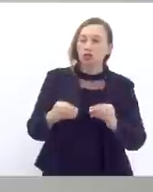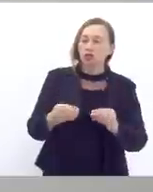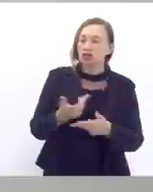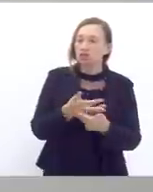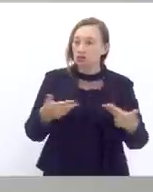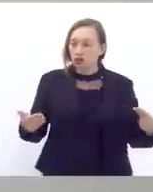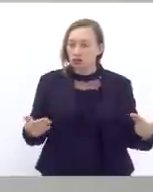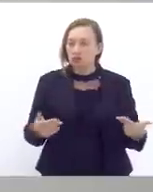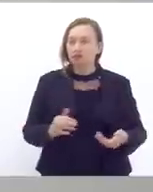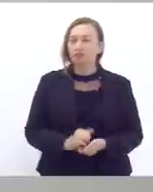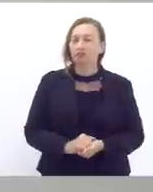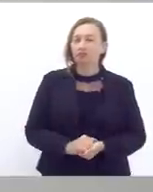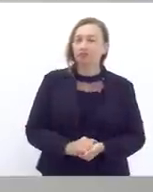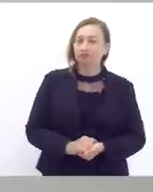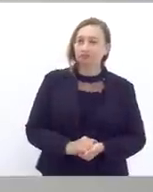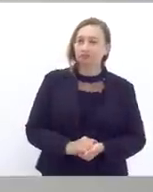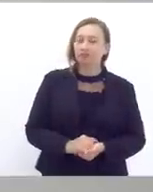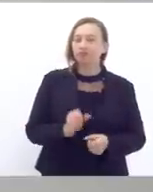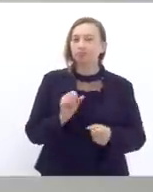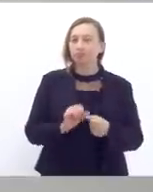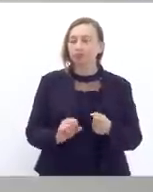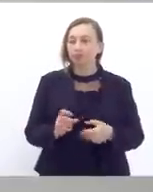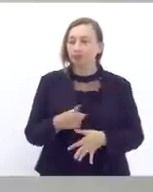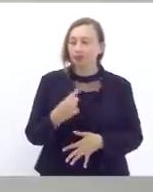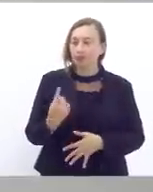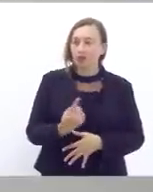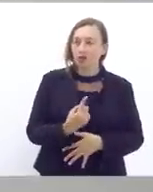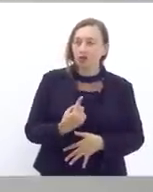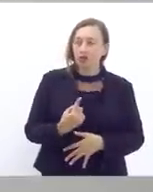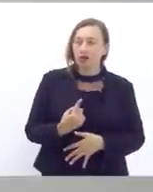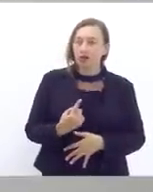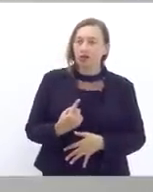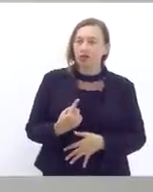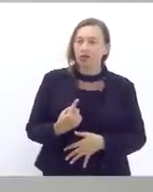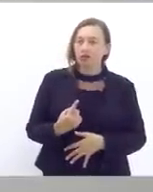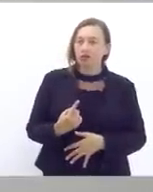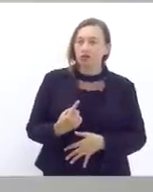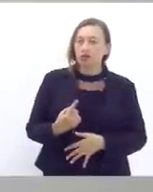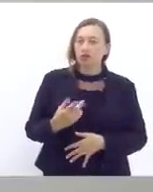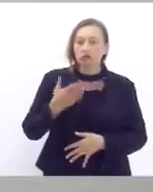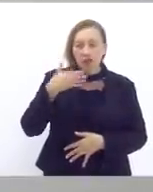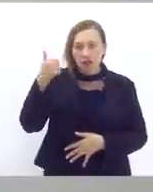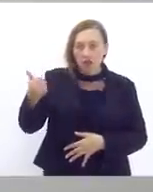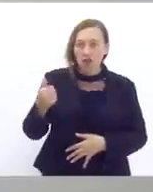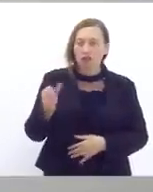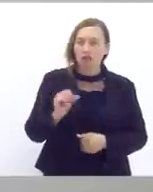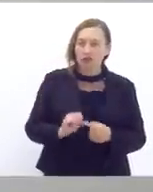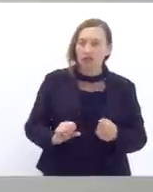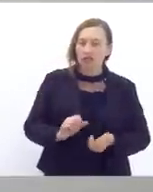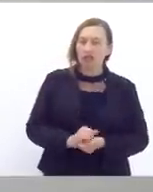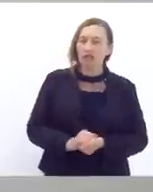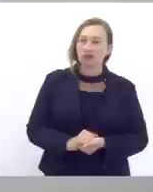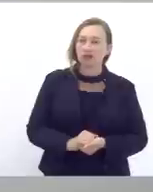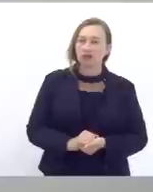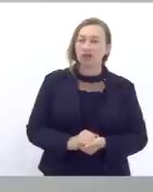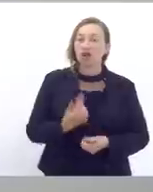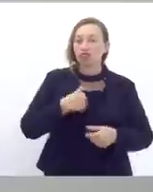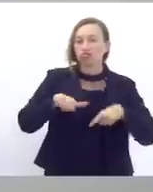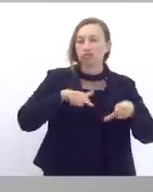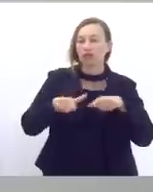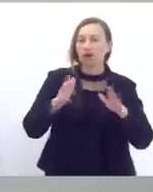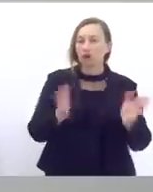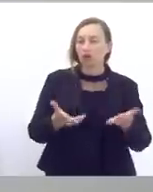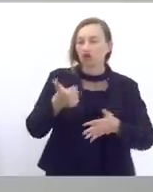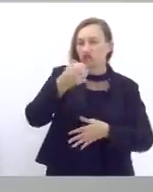colocações Estamos fazendo o máximo que a gente pode fazer eu trabalho hoje